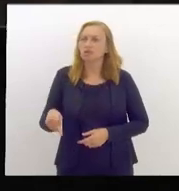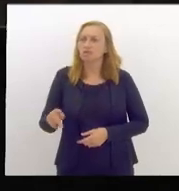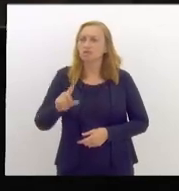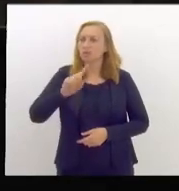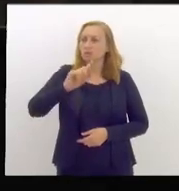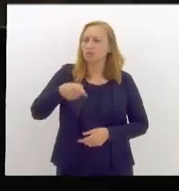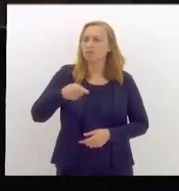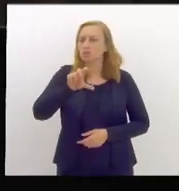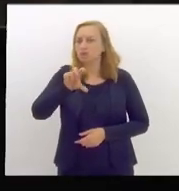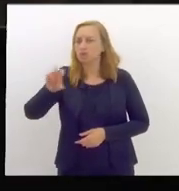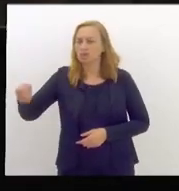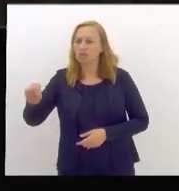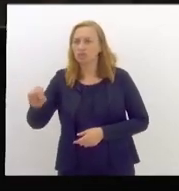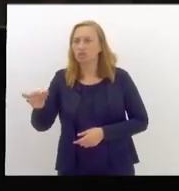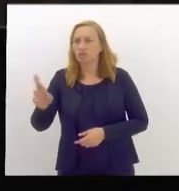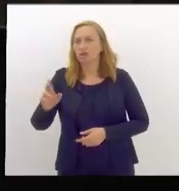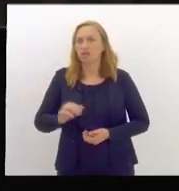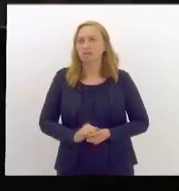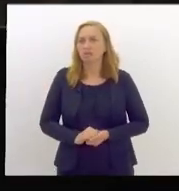1.500